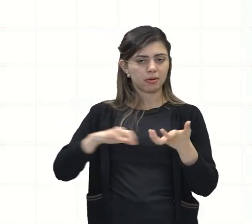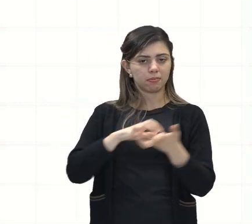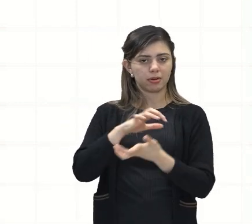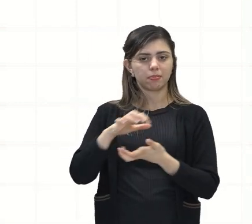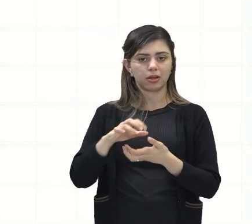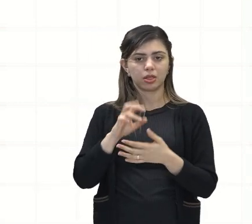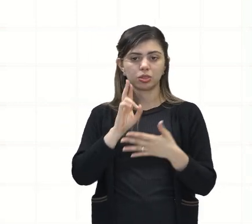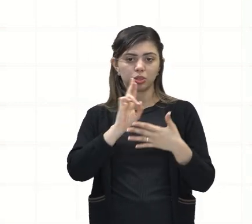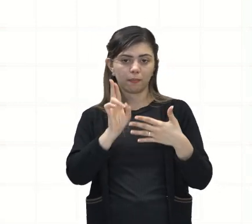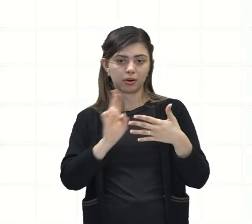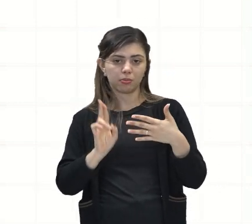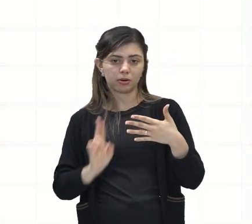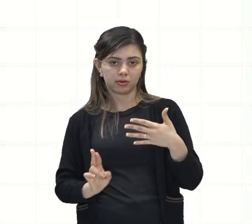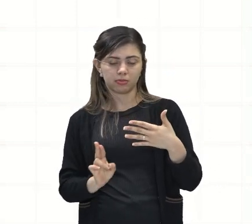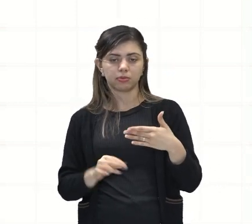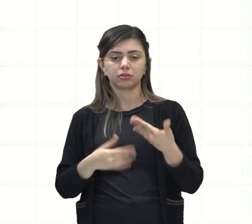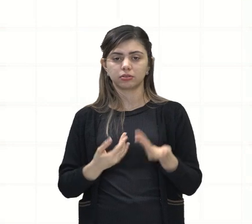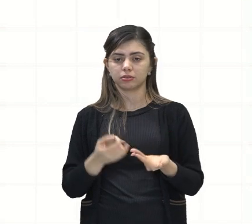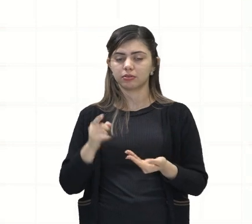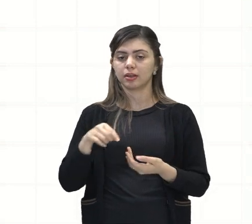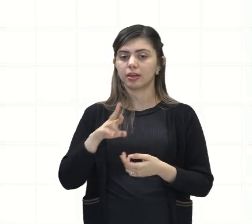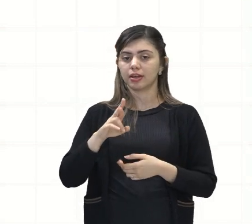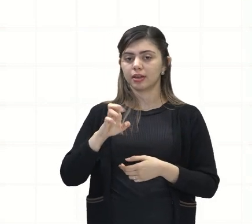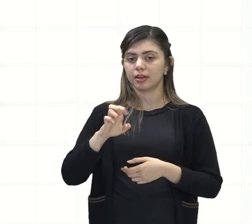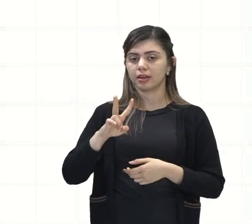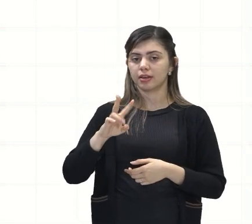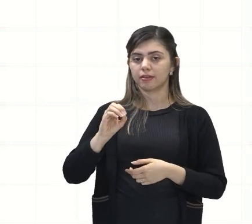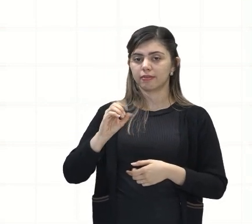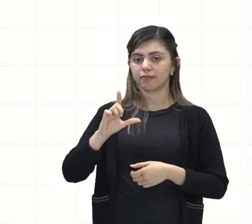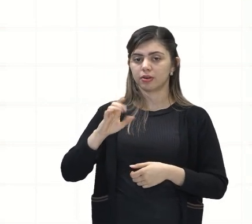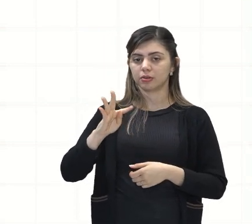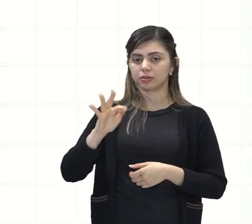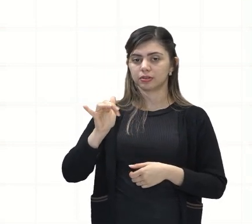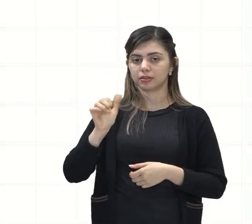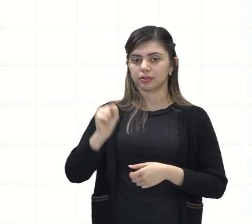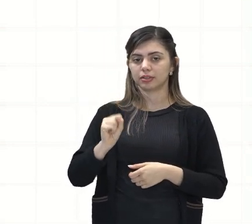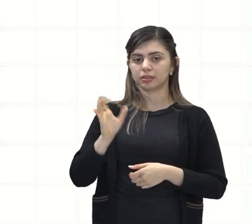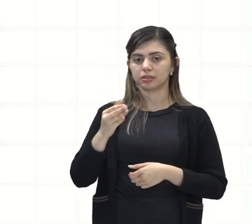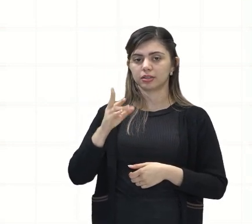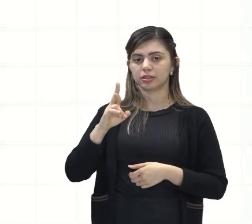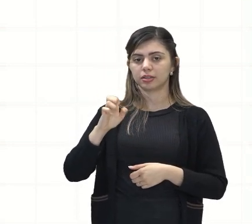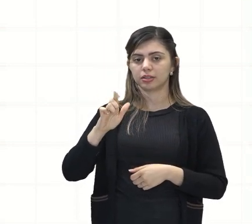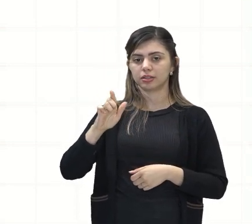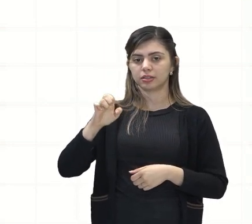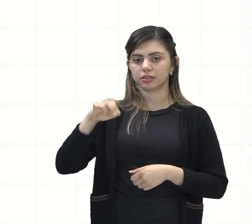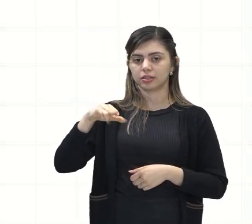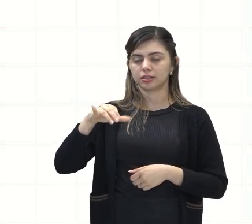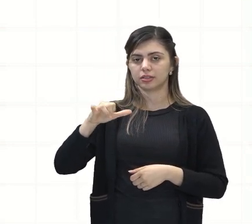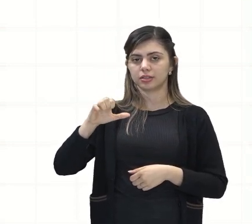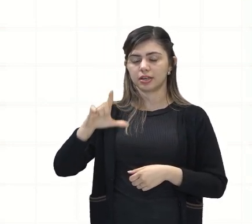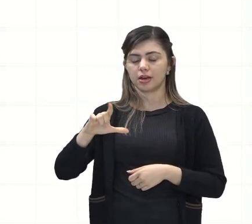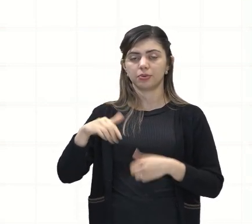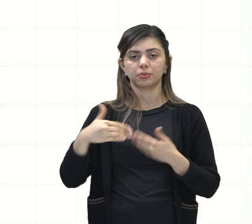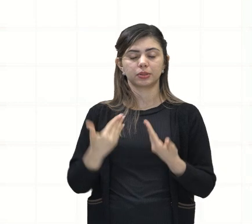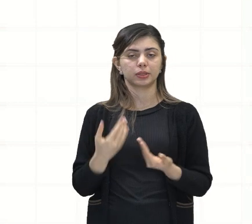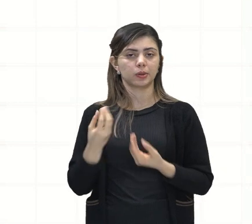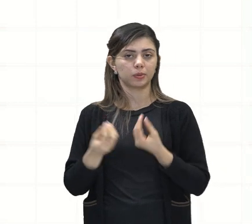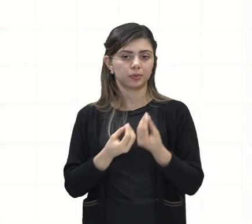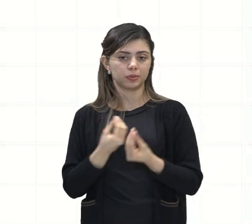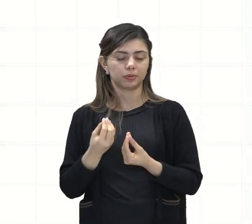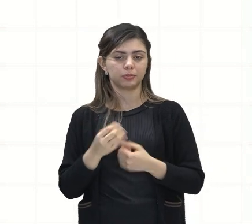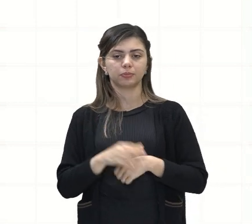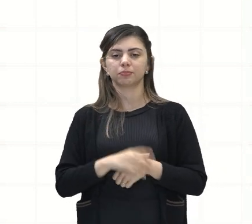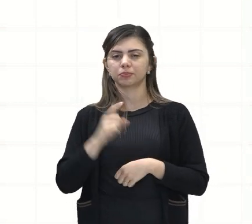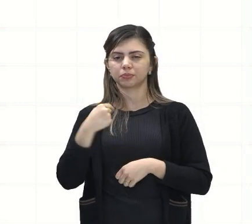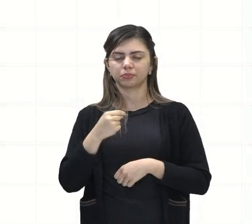chamados de revoltas regenciais, na qual, dentro da